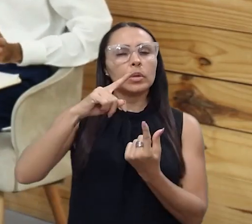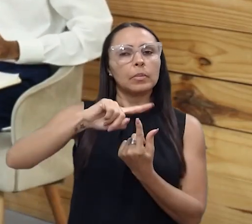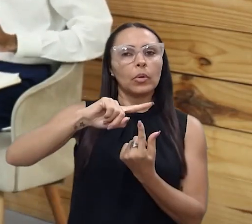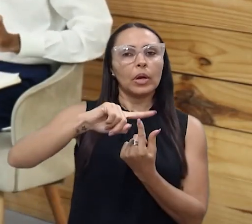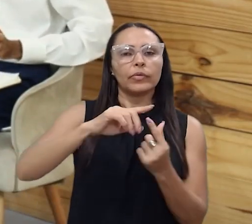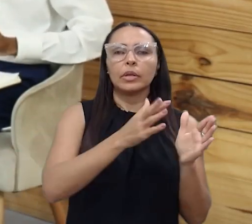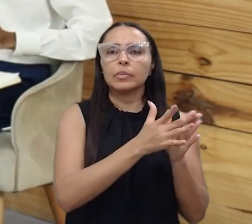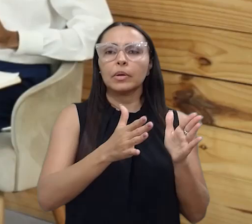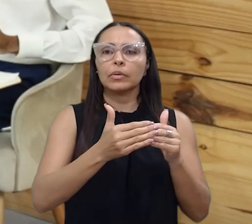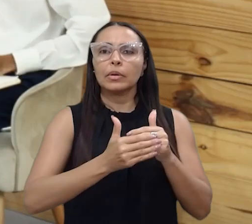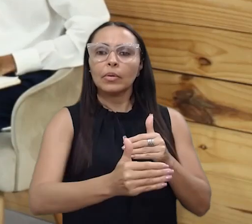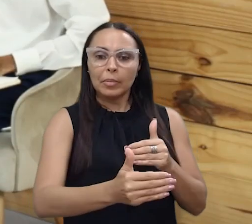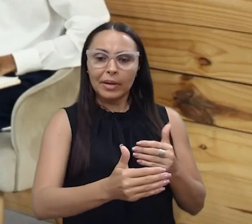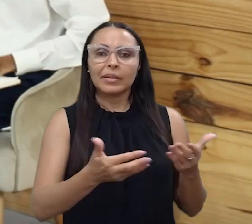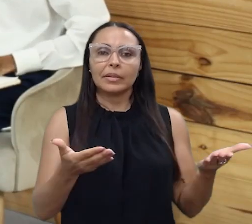nesse período que ele começa